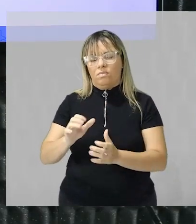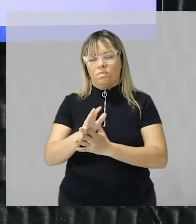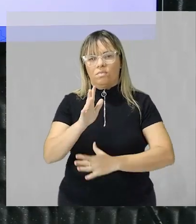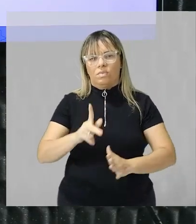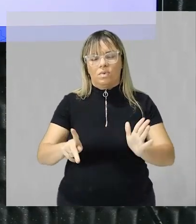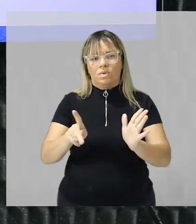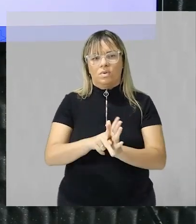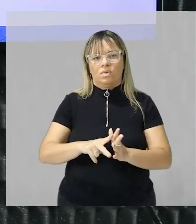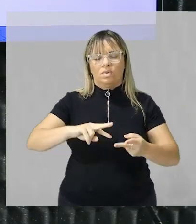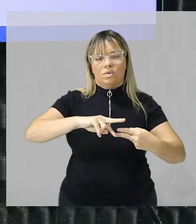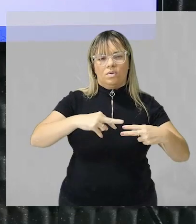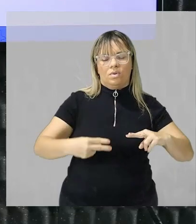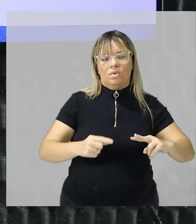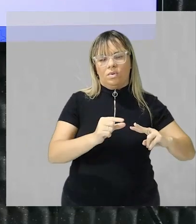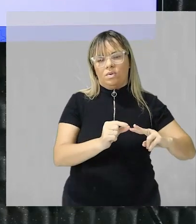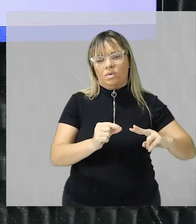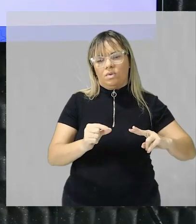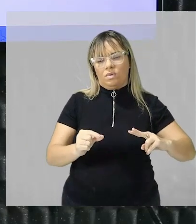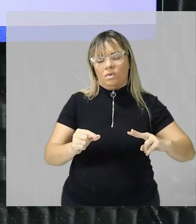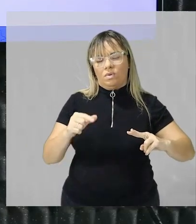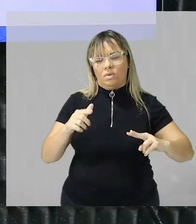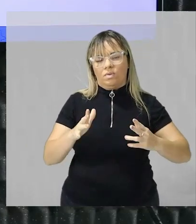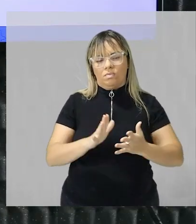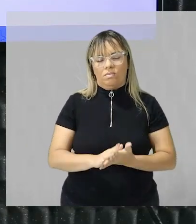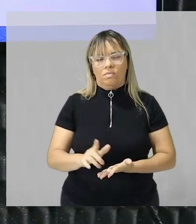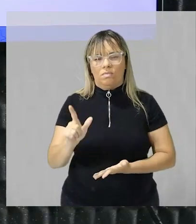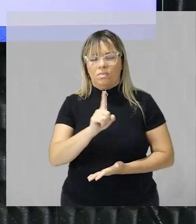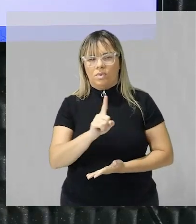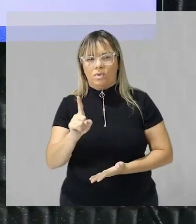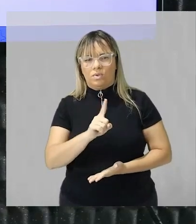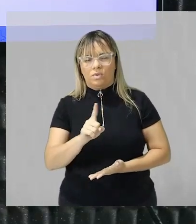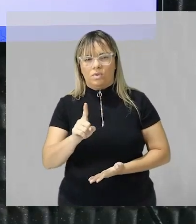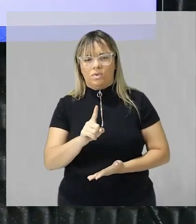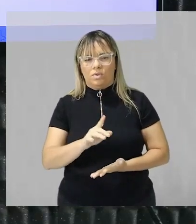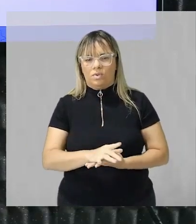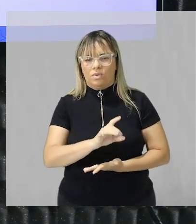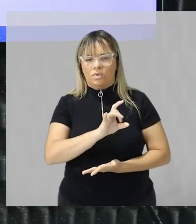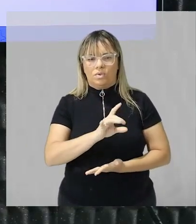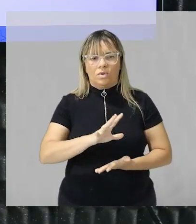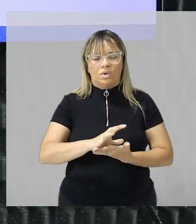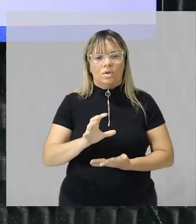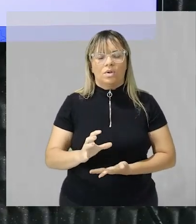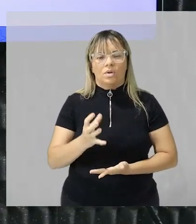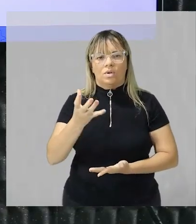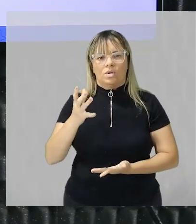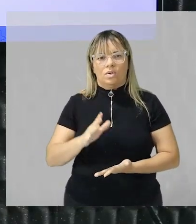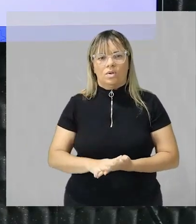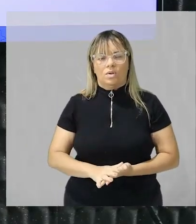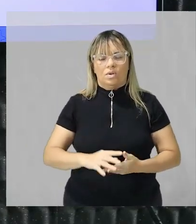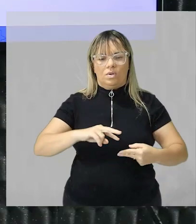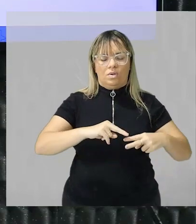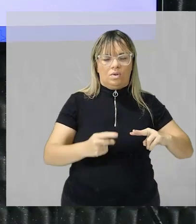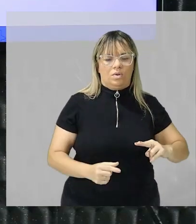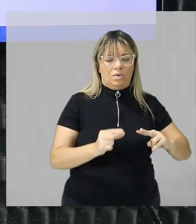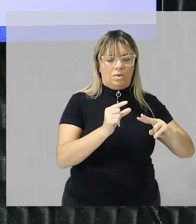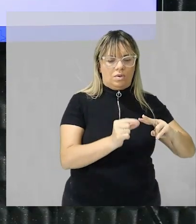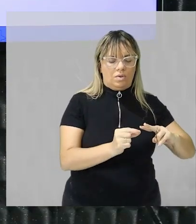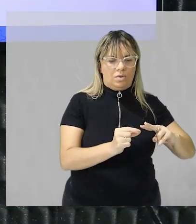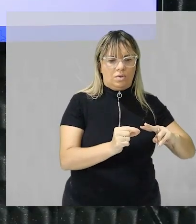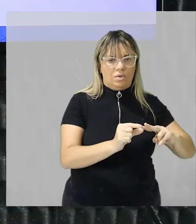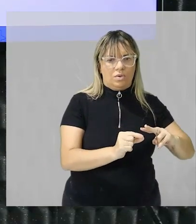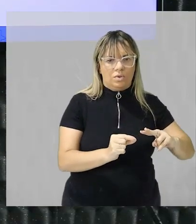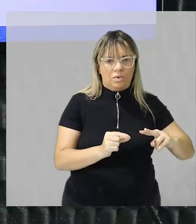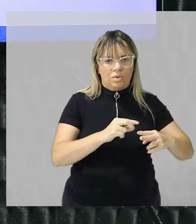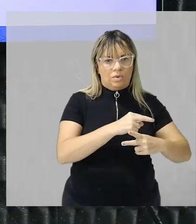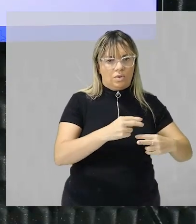próprio gene do organismo, mas não foi o que aconteceu aqui, porque o que ele pegou foi o material genético